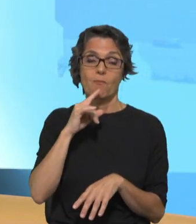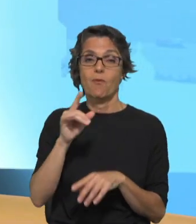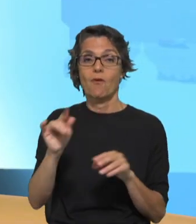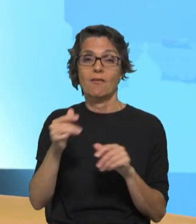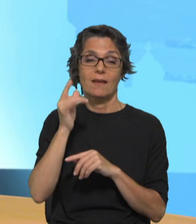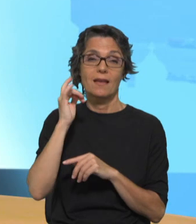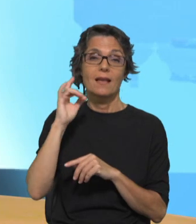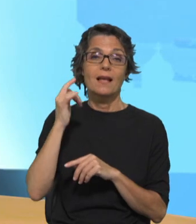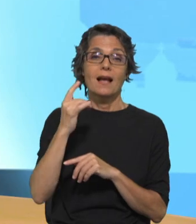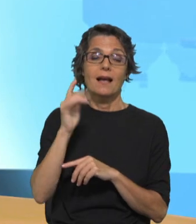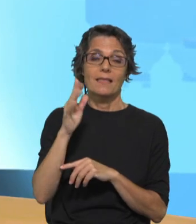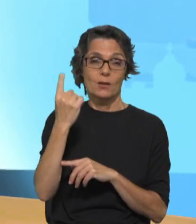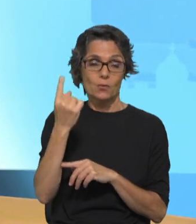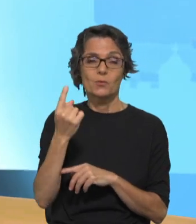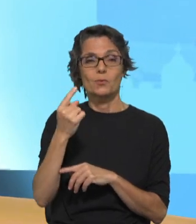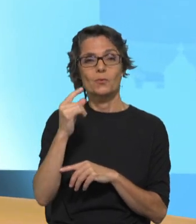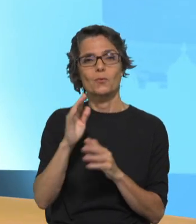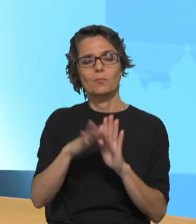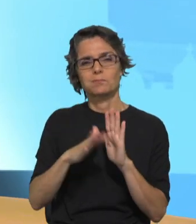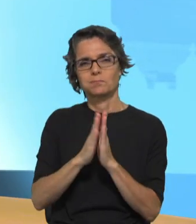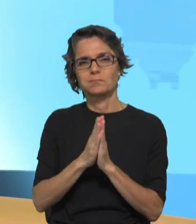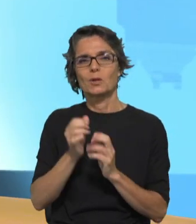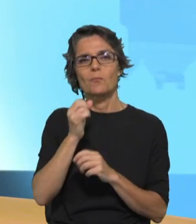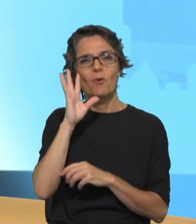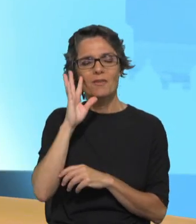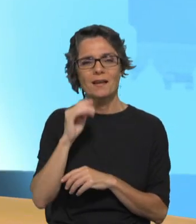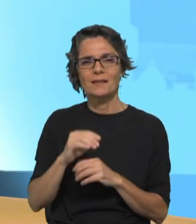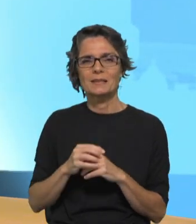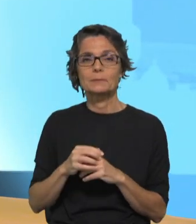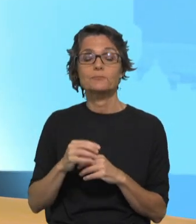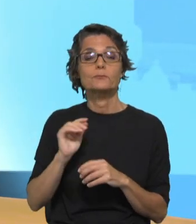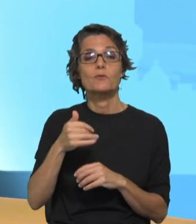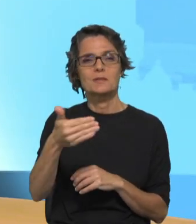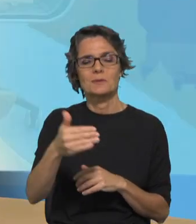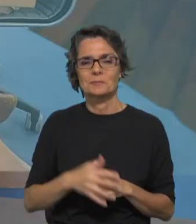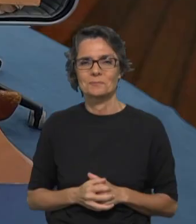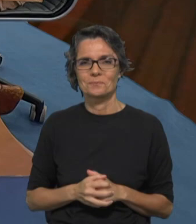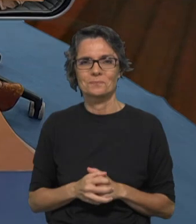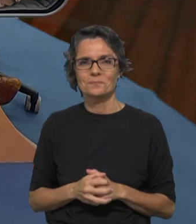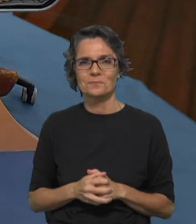1 o programa Eclésia. Tenha então uma muito boa tarde, tenha também um bom fim de semana.